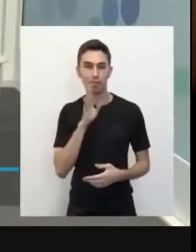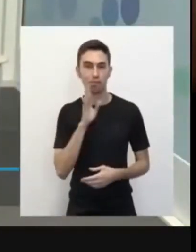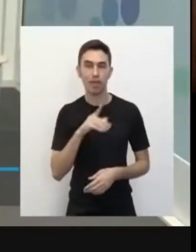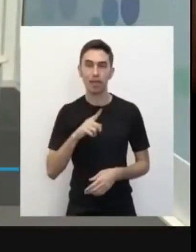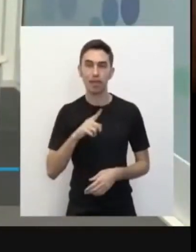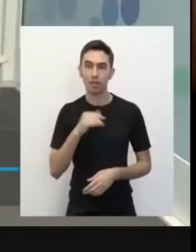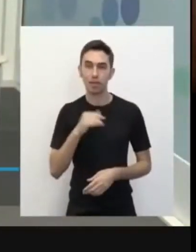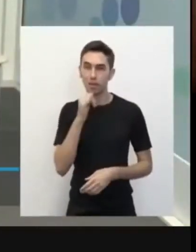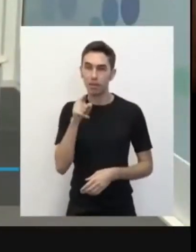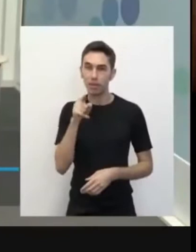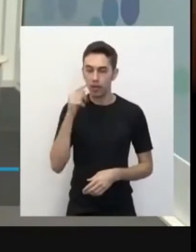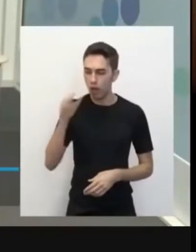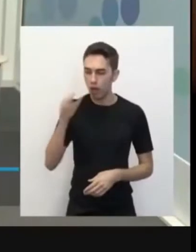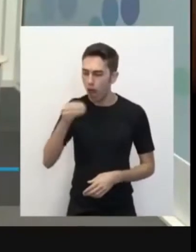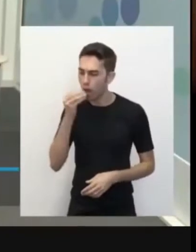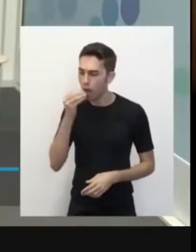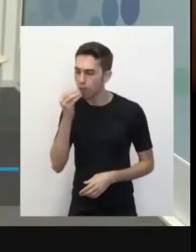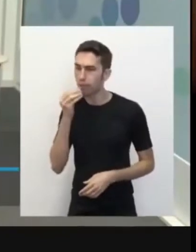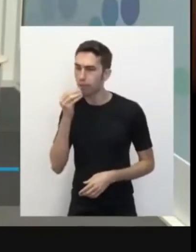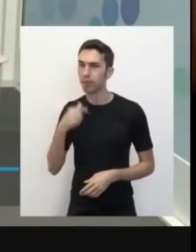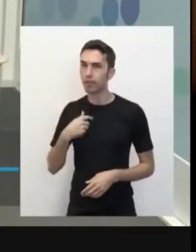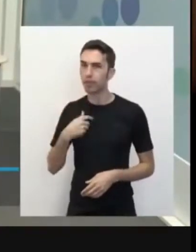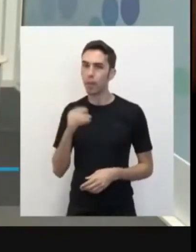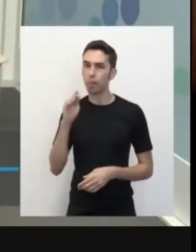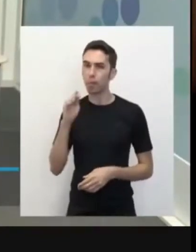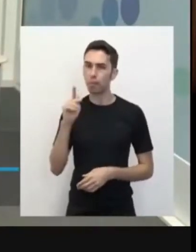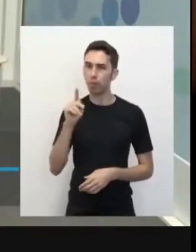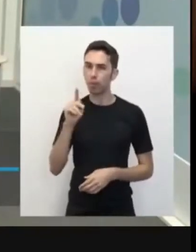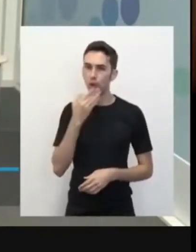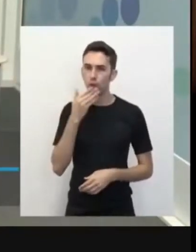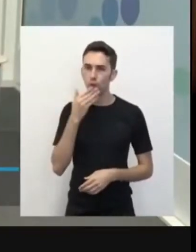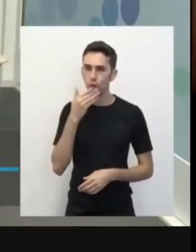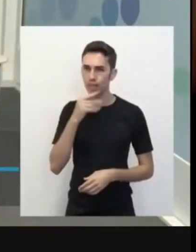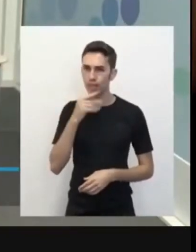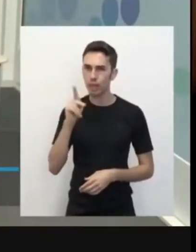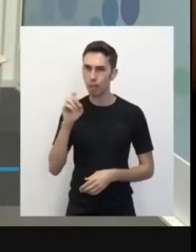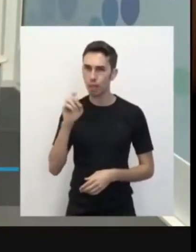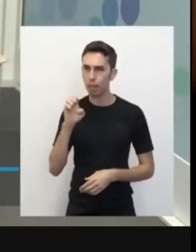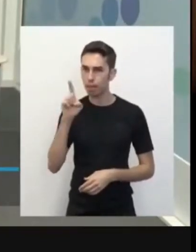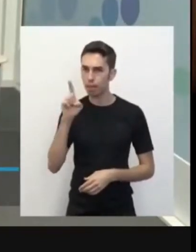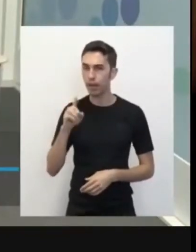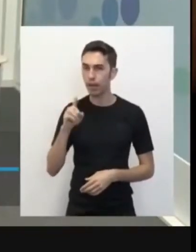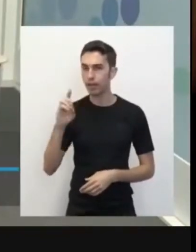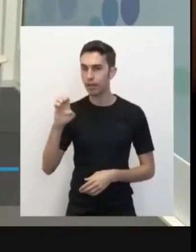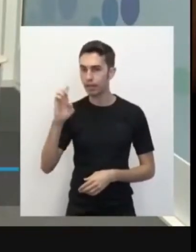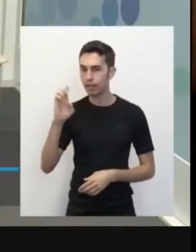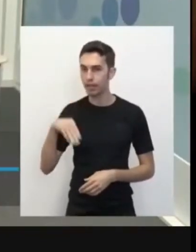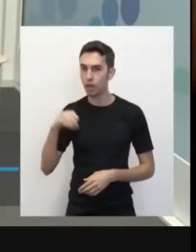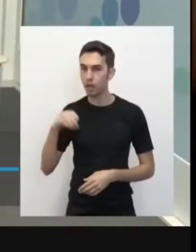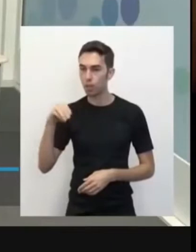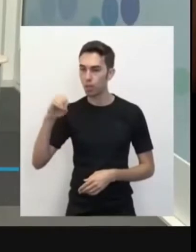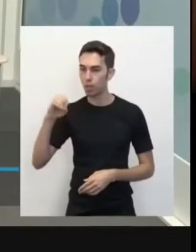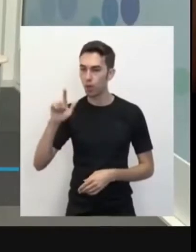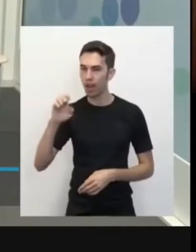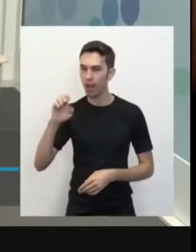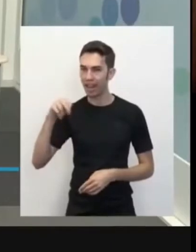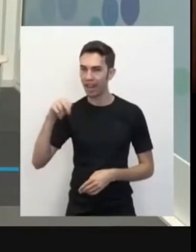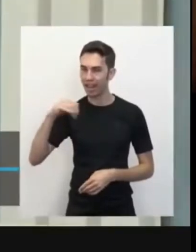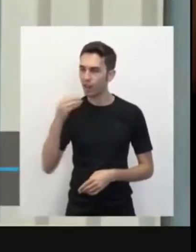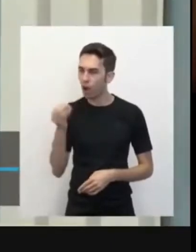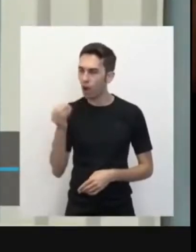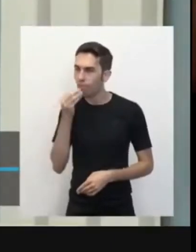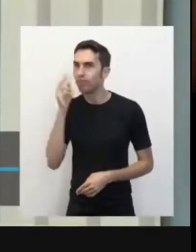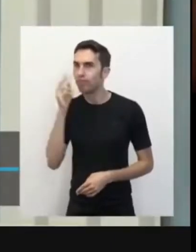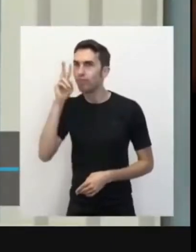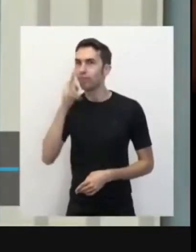moleque, por exemplo, me lembra infância. E como esse instrumento musical é um instrumento que a gente não tem conhecimento, né? É, aí, obviamente, que